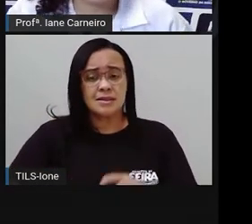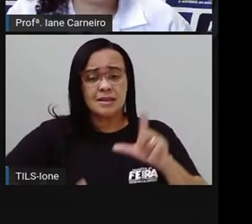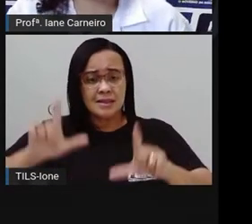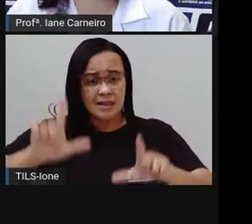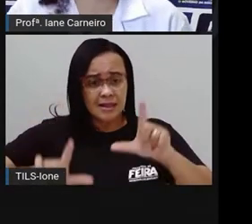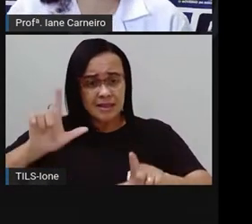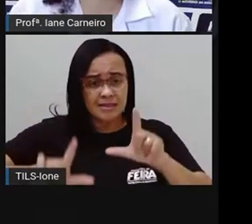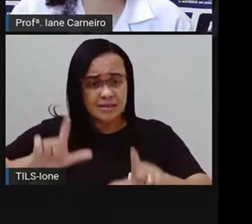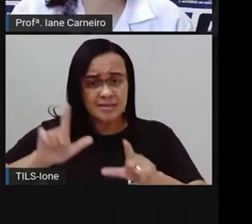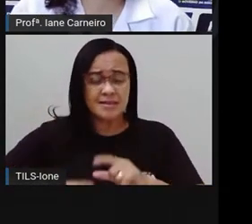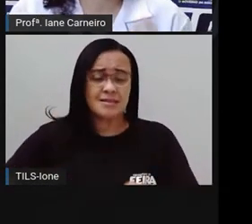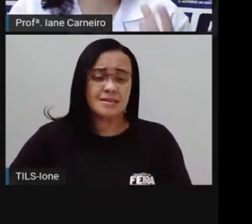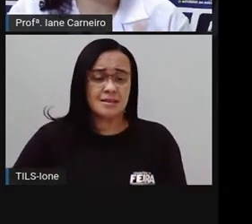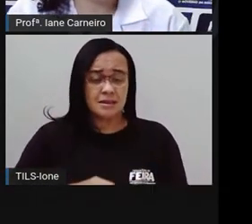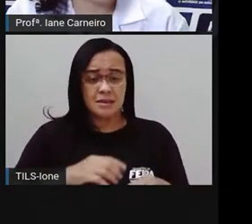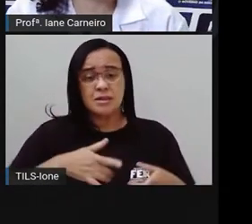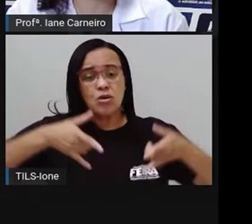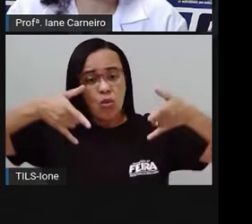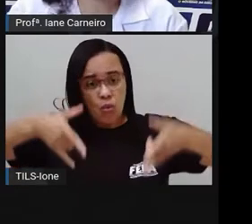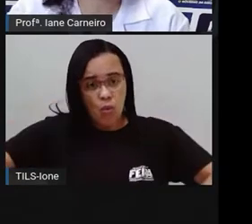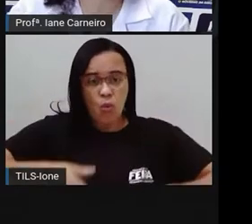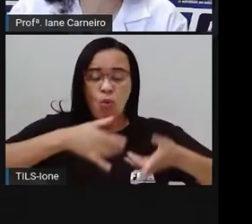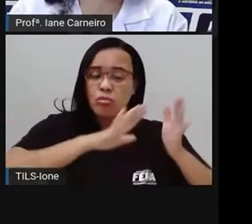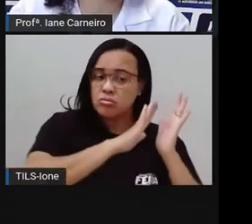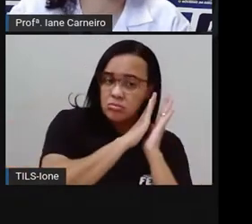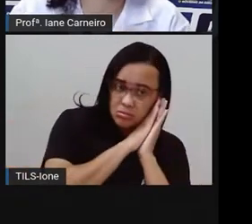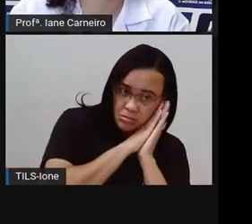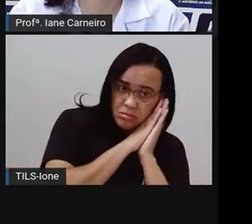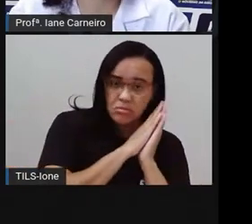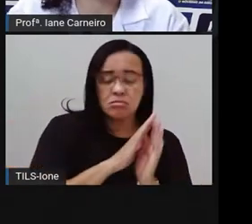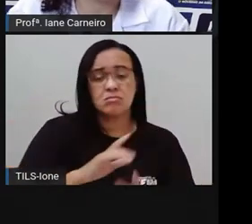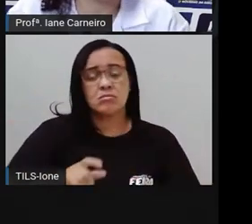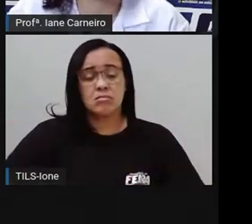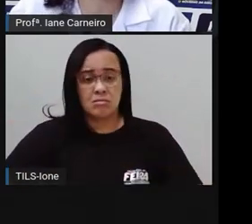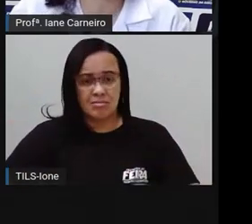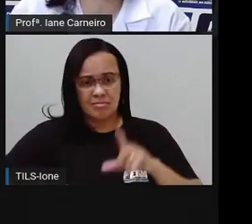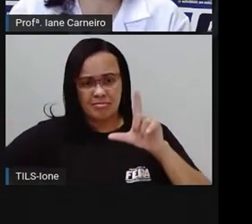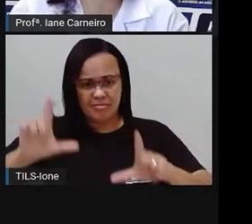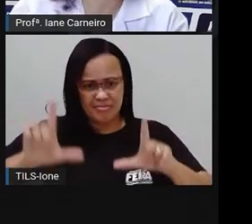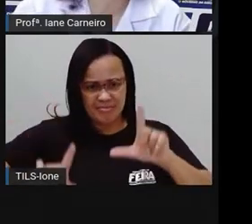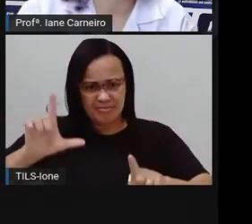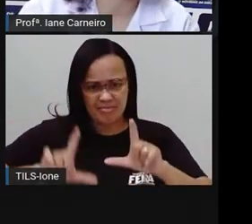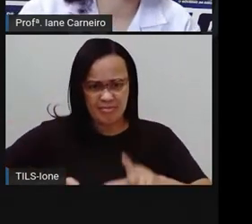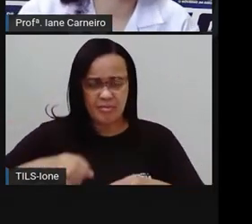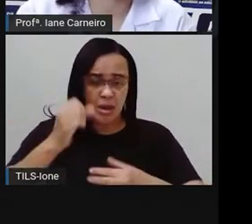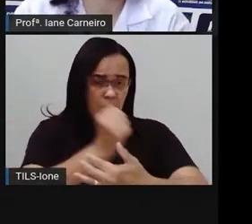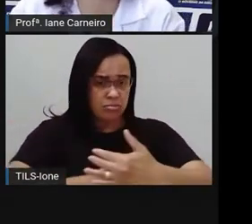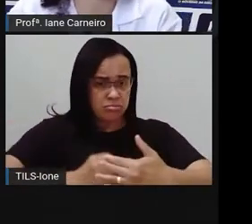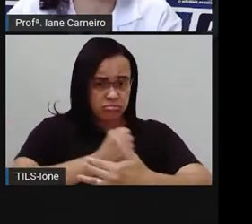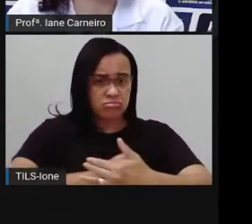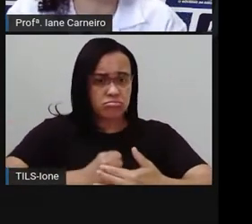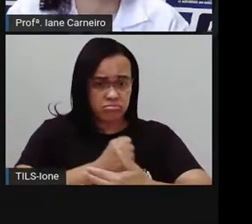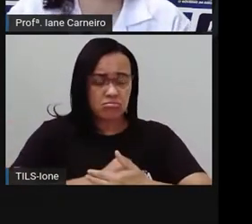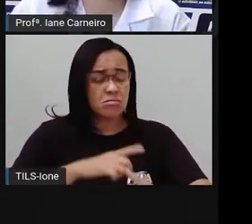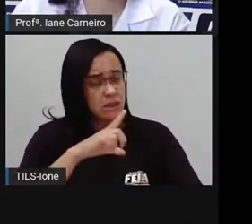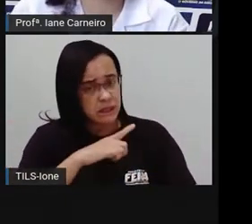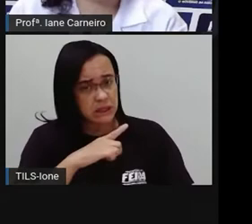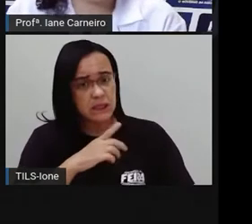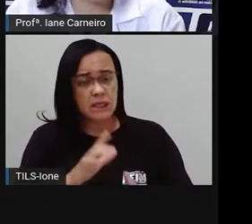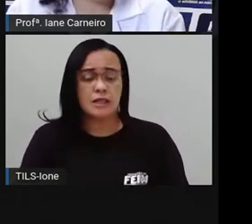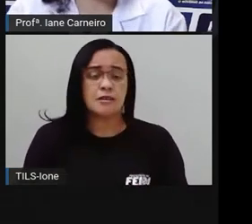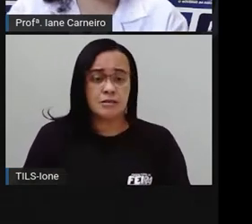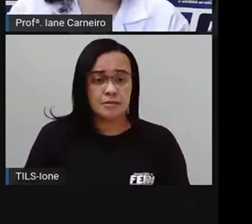que tem televisão na cozinha, mas o normal, né, não é ter televisão nesses lugares, né? Porque não são lugares que a gente faz para